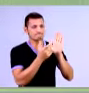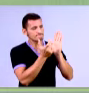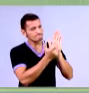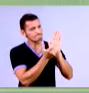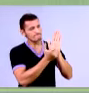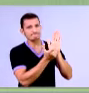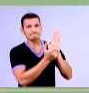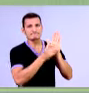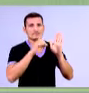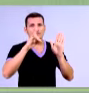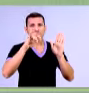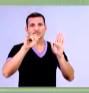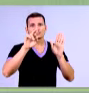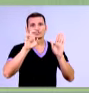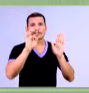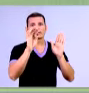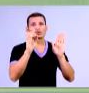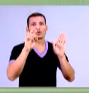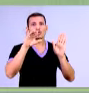uma